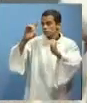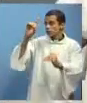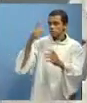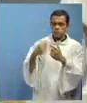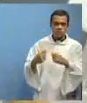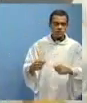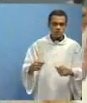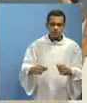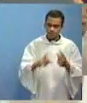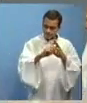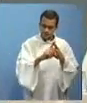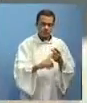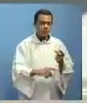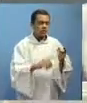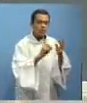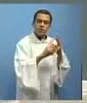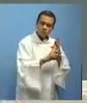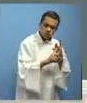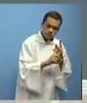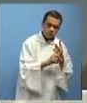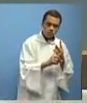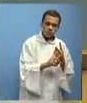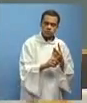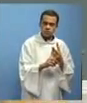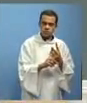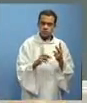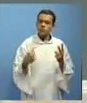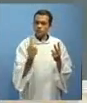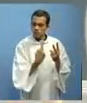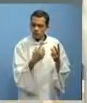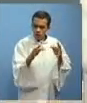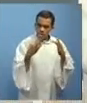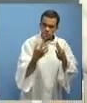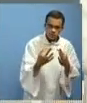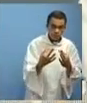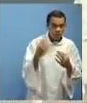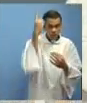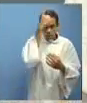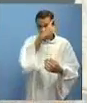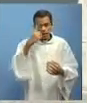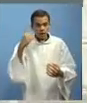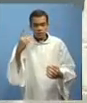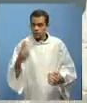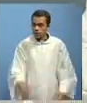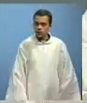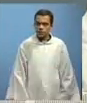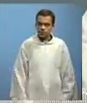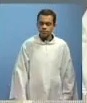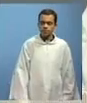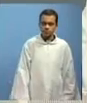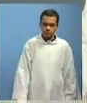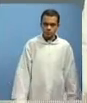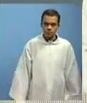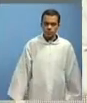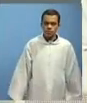segunda coisa que a sagrada família ensina porque a nossa família é sagrada as decisões para